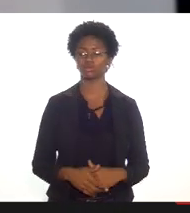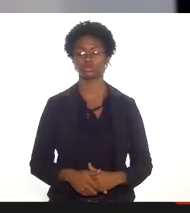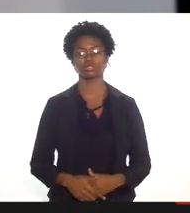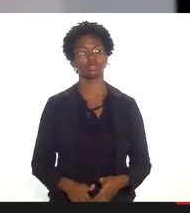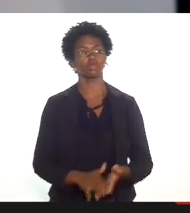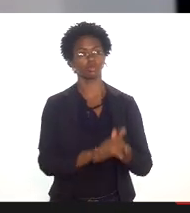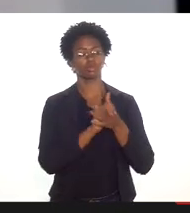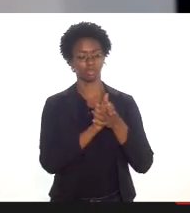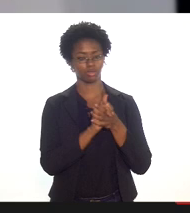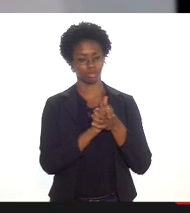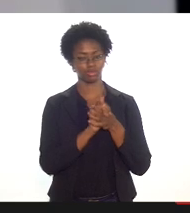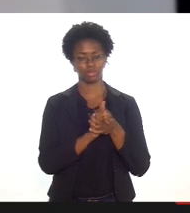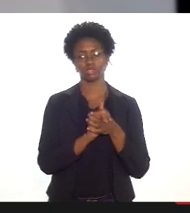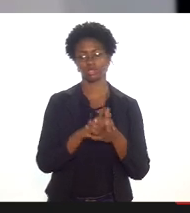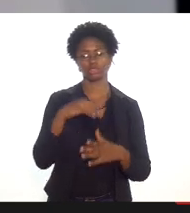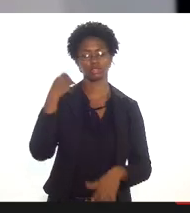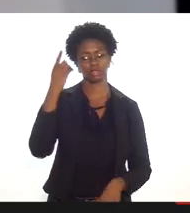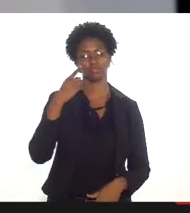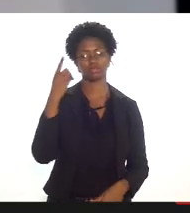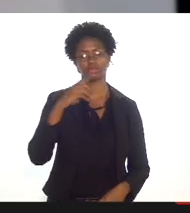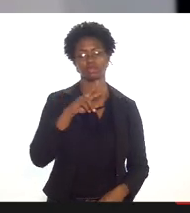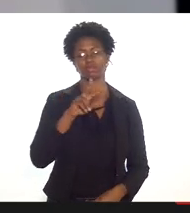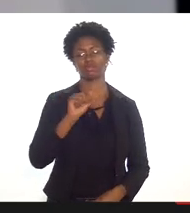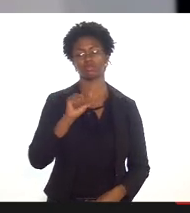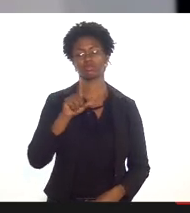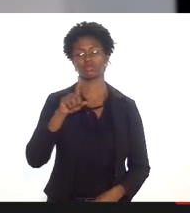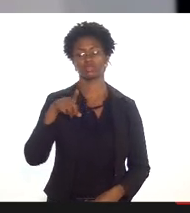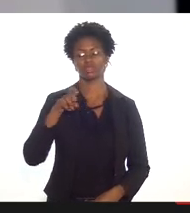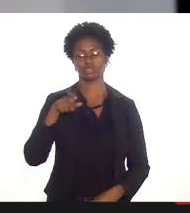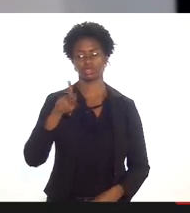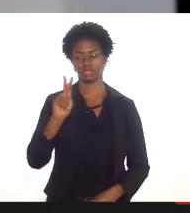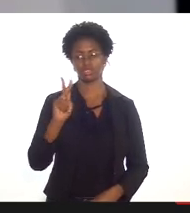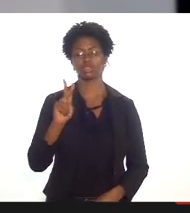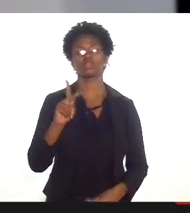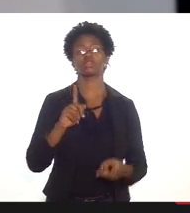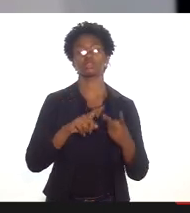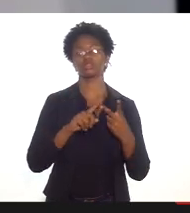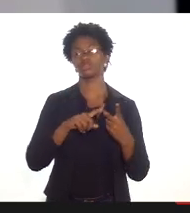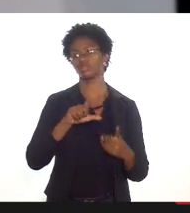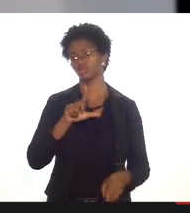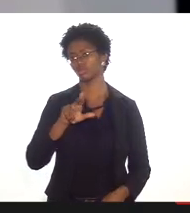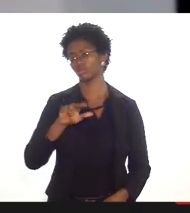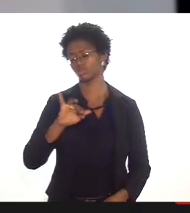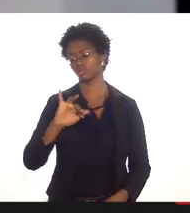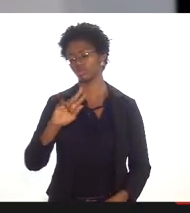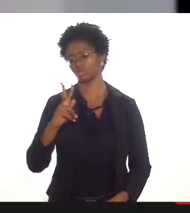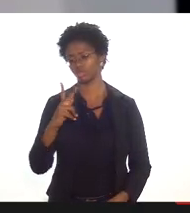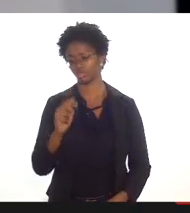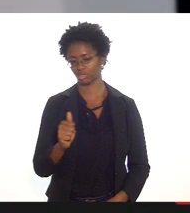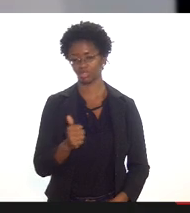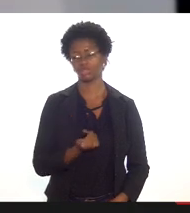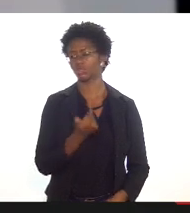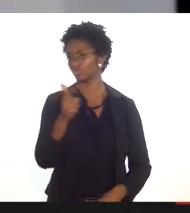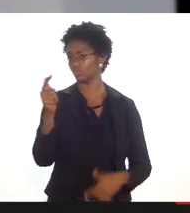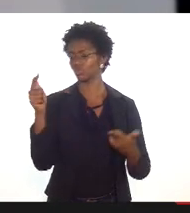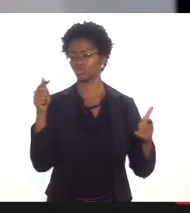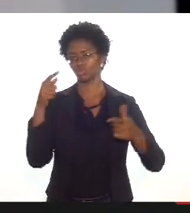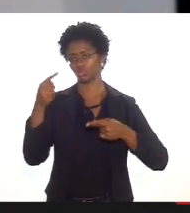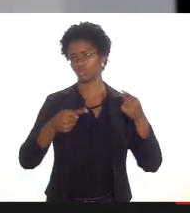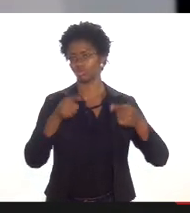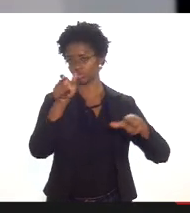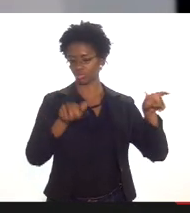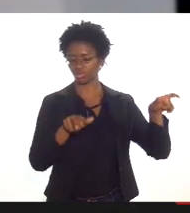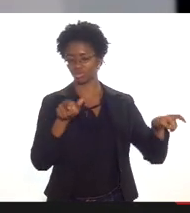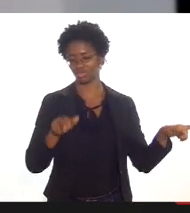cumprimentar o deputado Rubens Bontempo, deputado Valdec, deputada Lucinha, outros parlamentares que